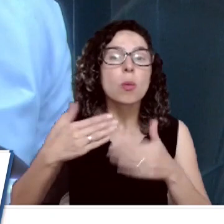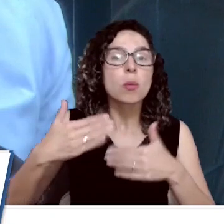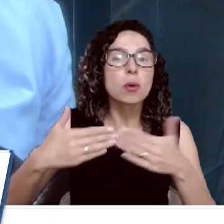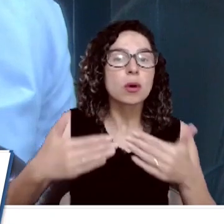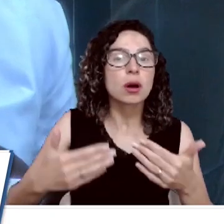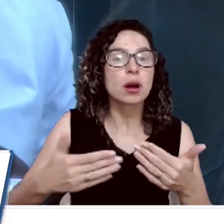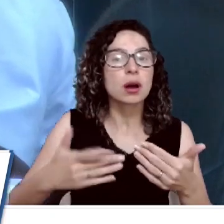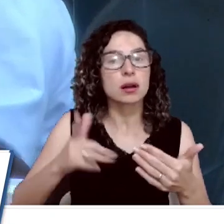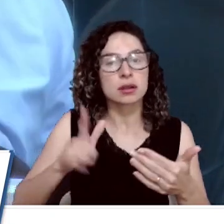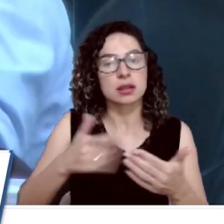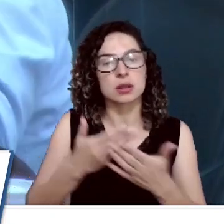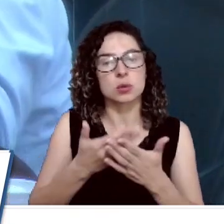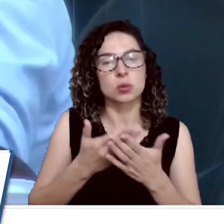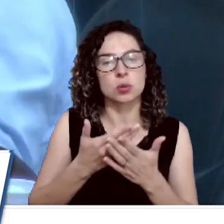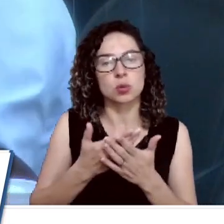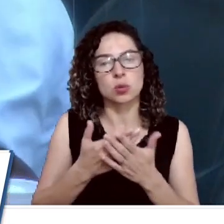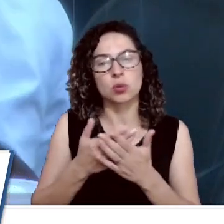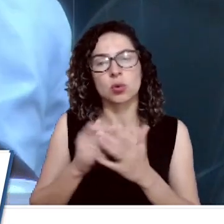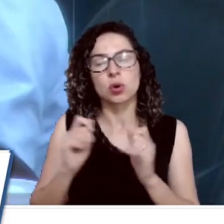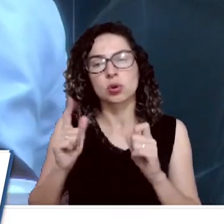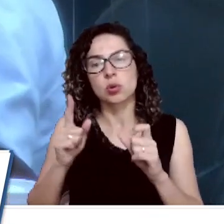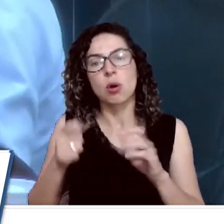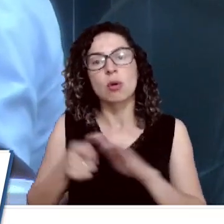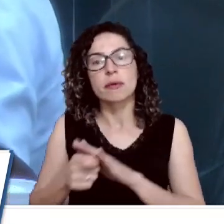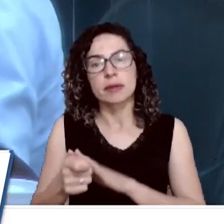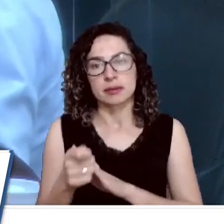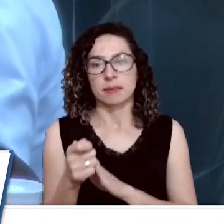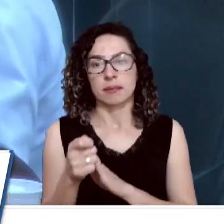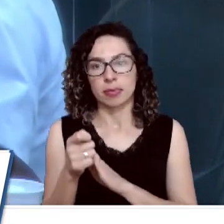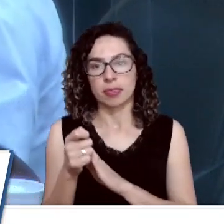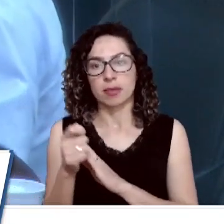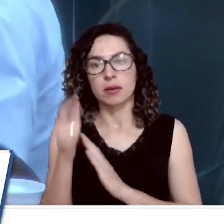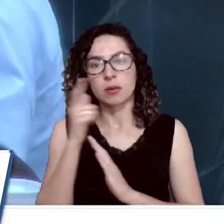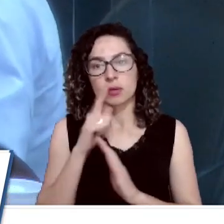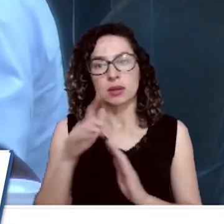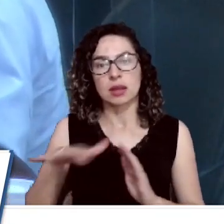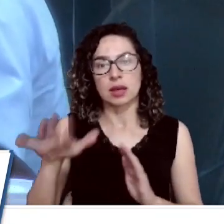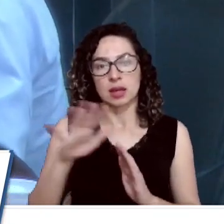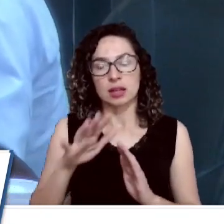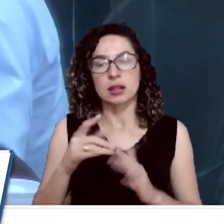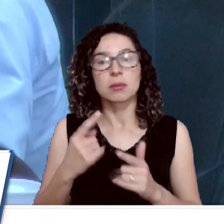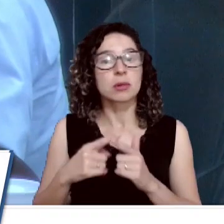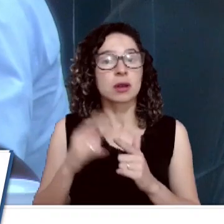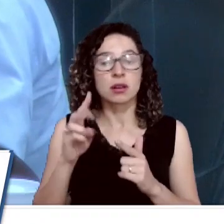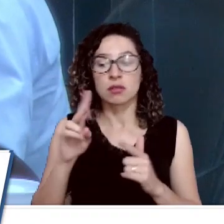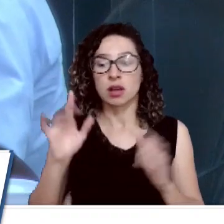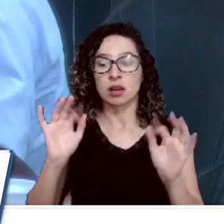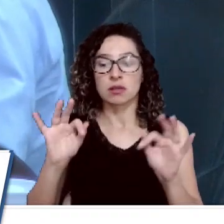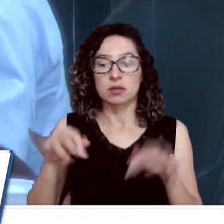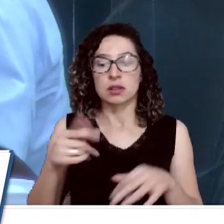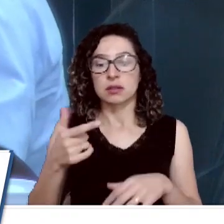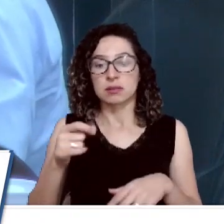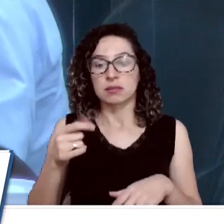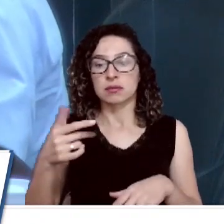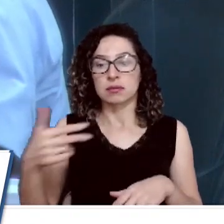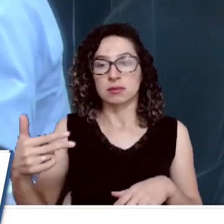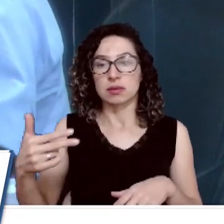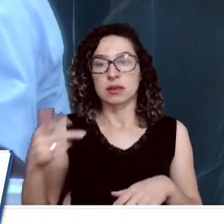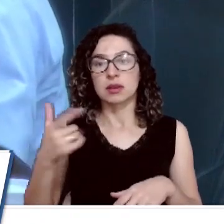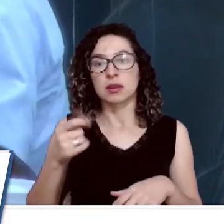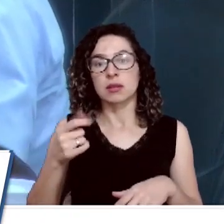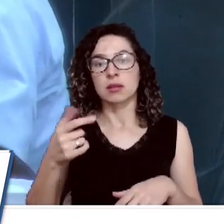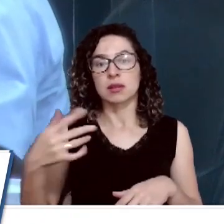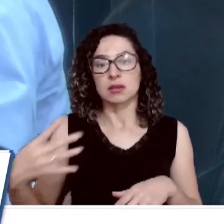desses estudos e qual o investimento para esses estudos. Senão vai terminar o 2023, 2024,